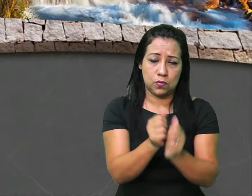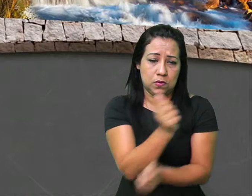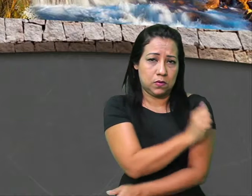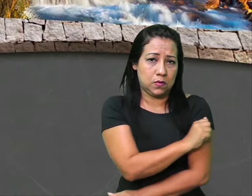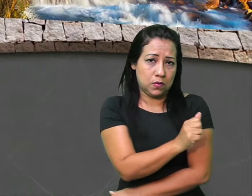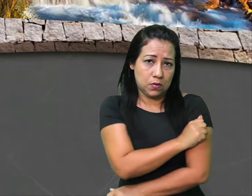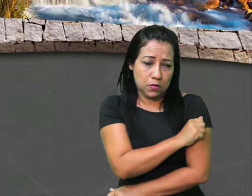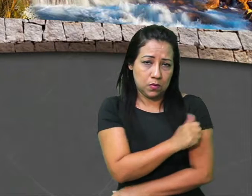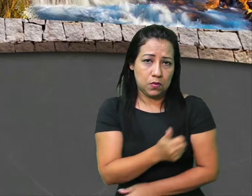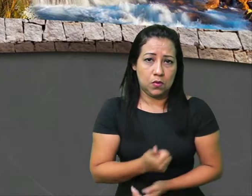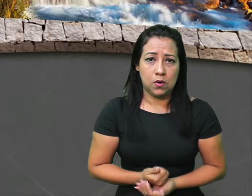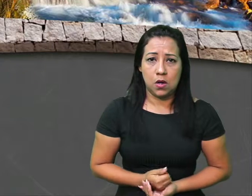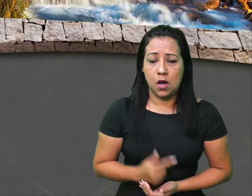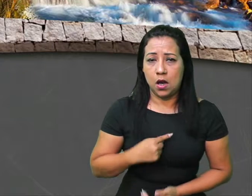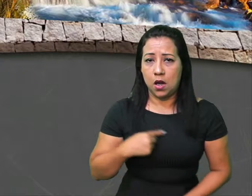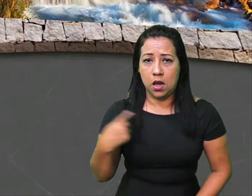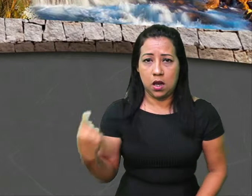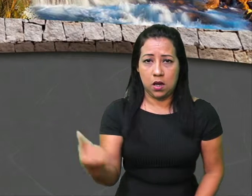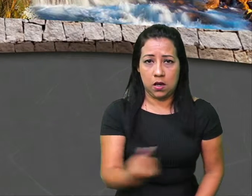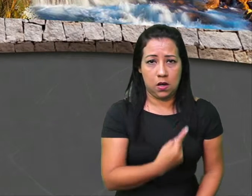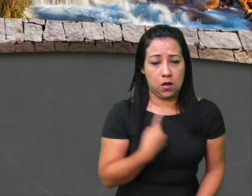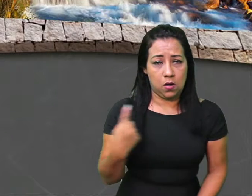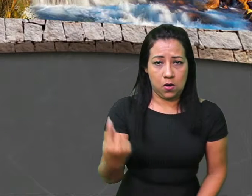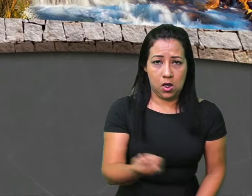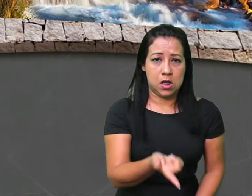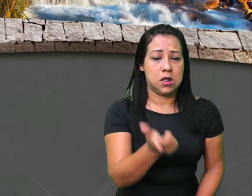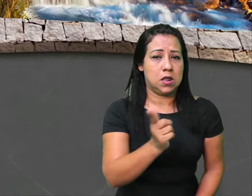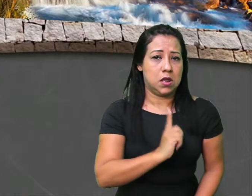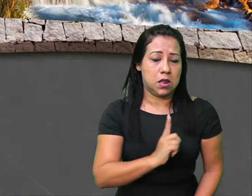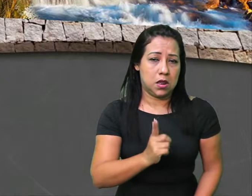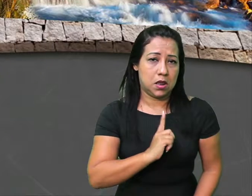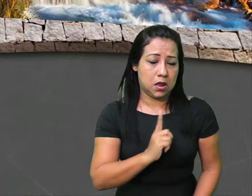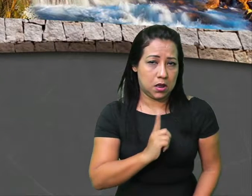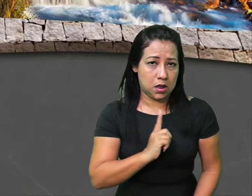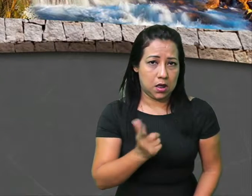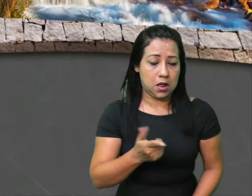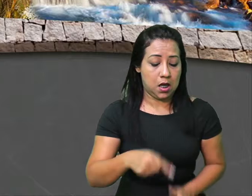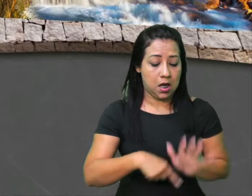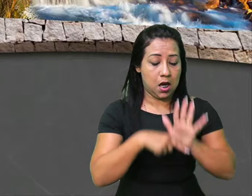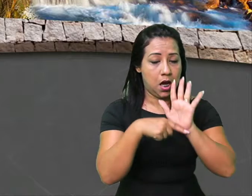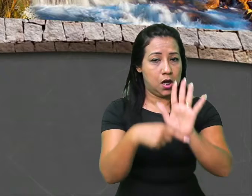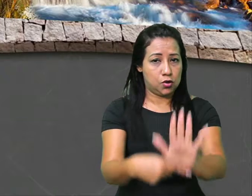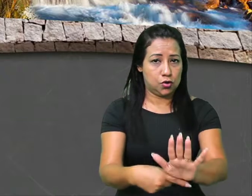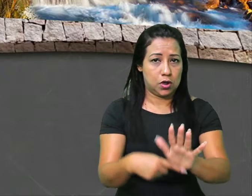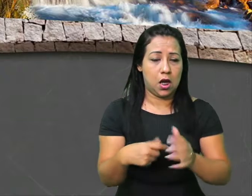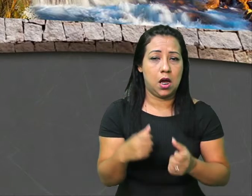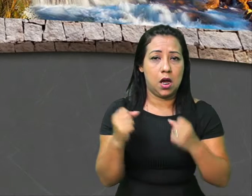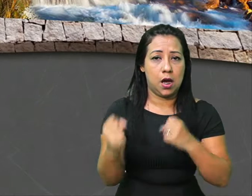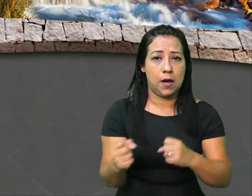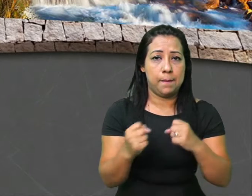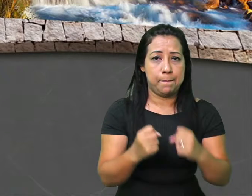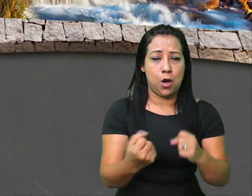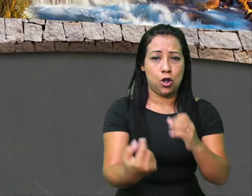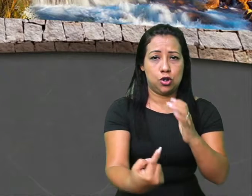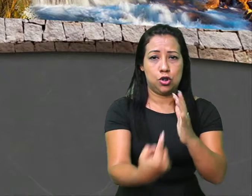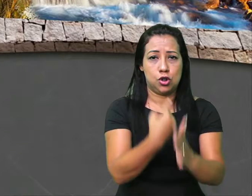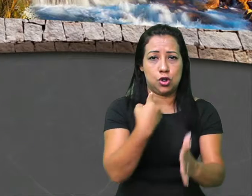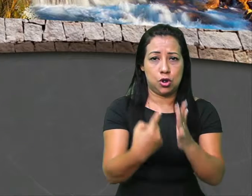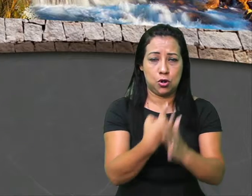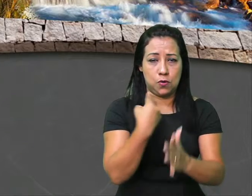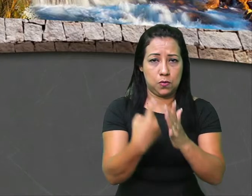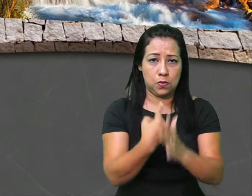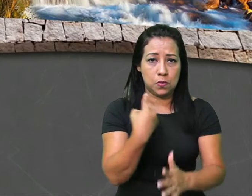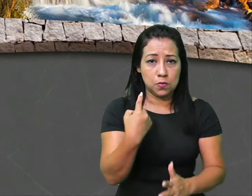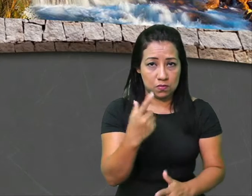à disposição de vocês. Pode tirar as dúvidas, tá? Nós estamos aqui para crescermos